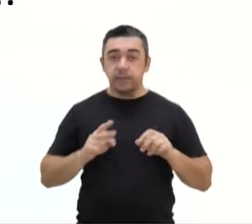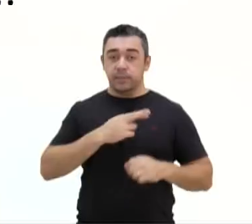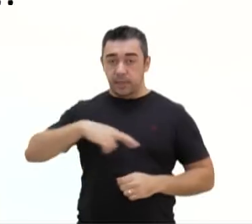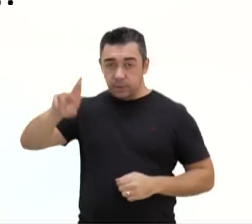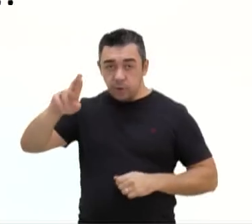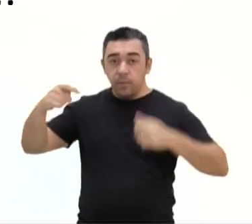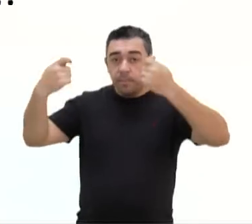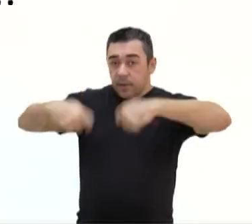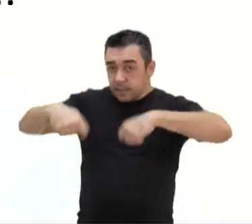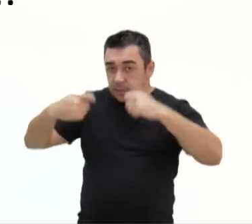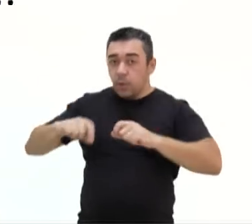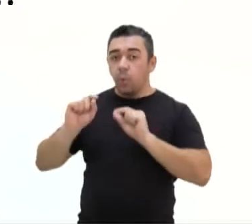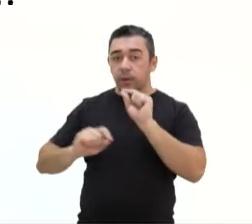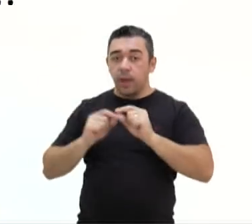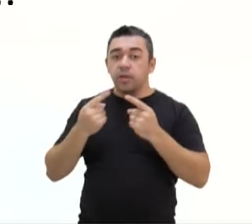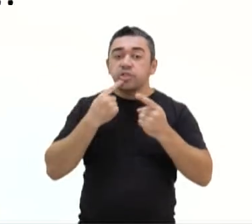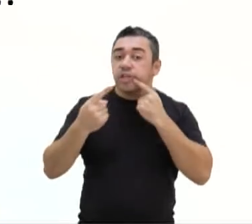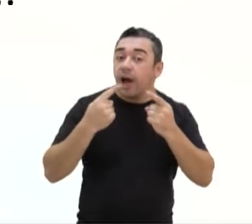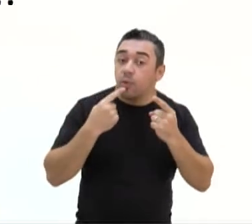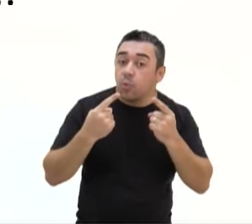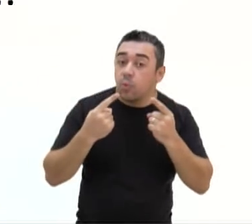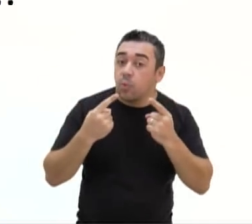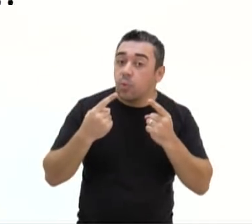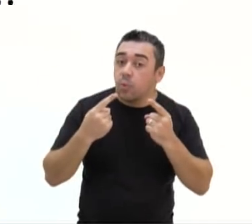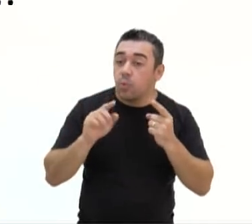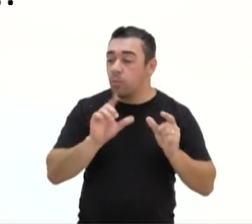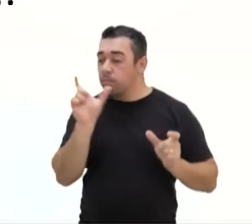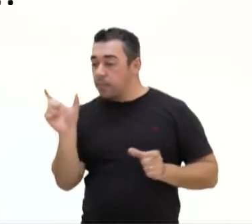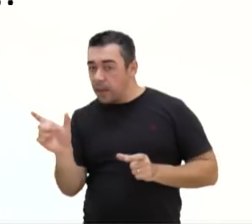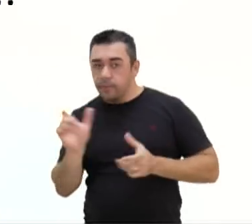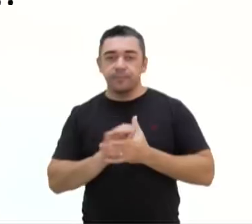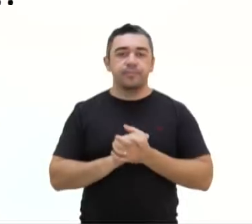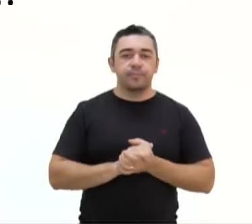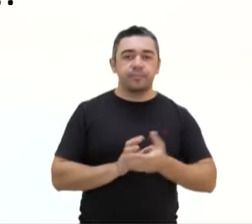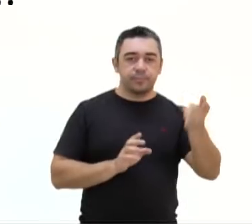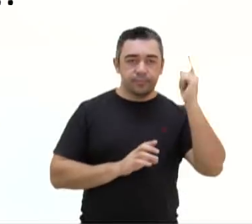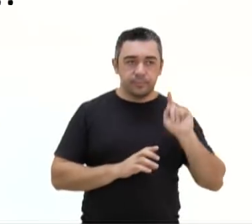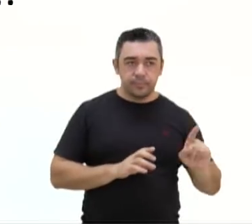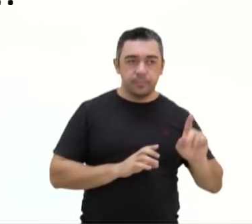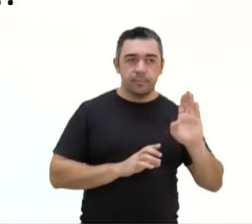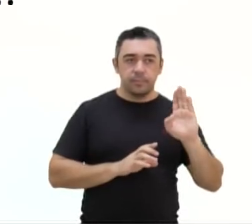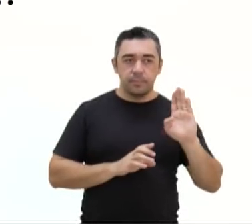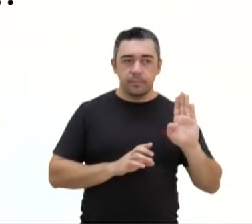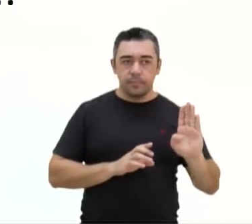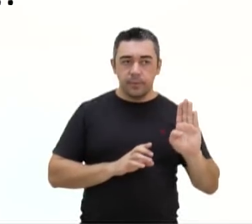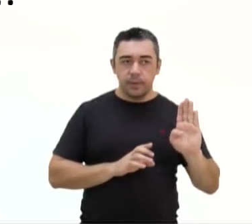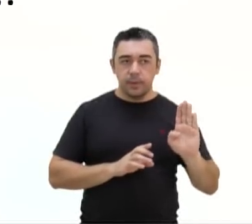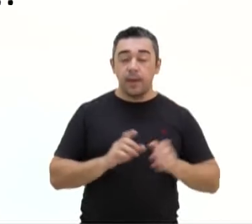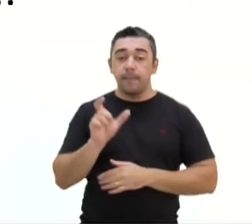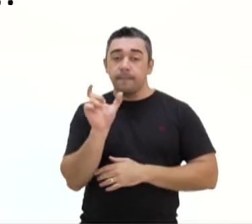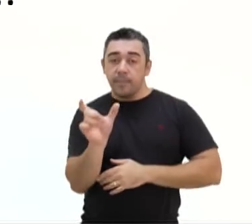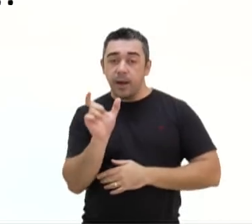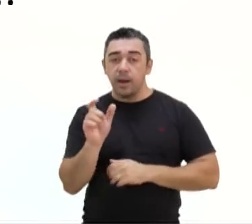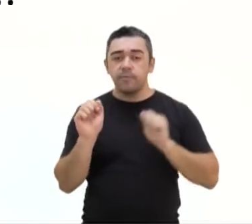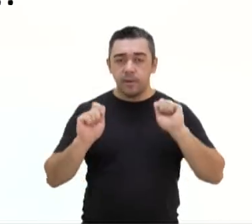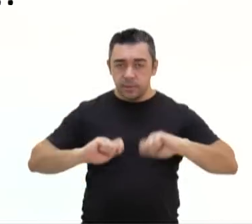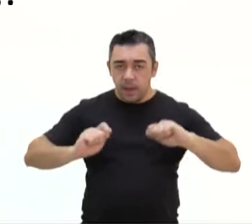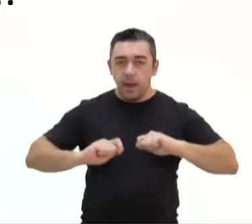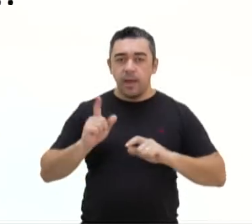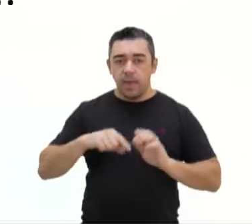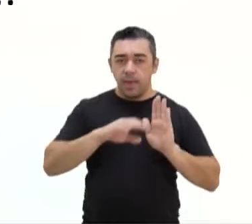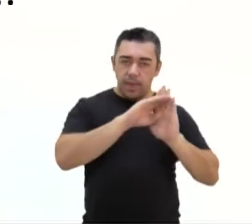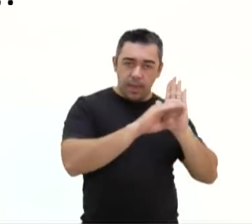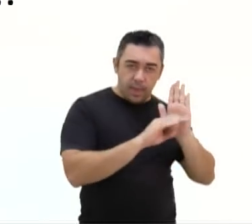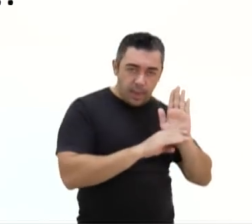é preciso diálogo? Você completa. Letra B. A palavra que pode servir como uma regra